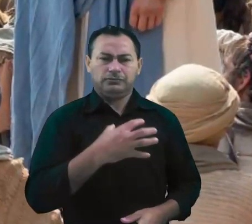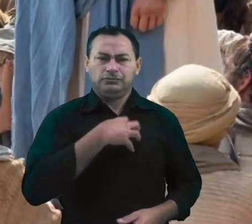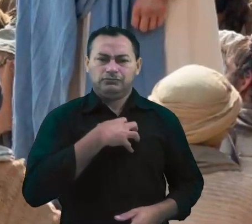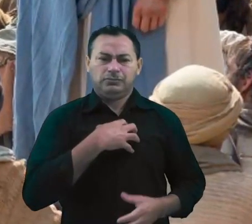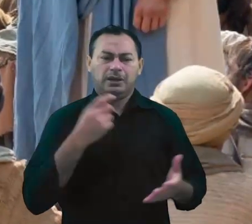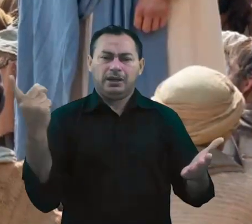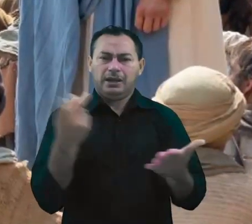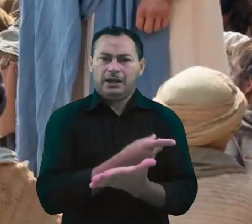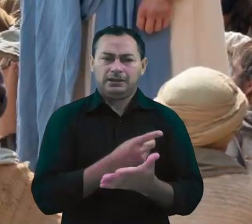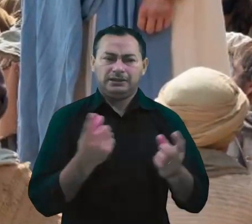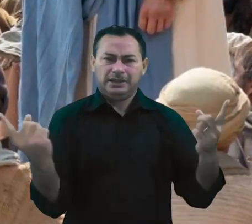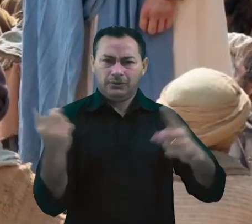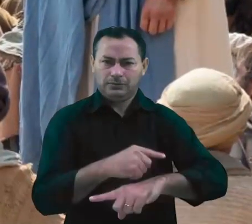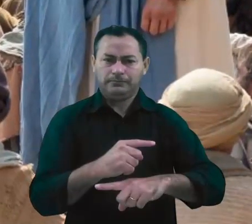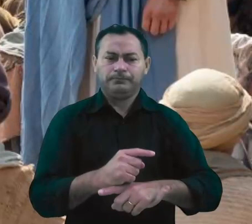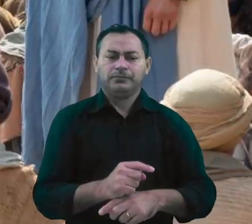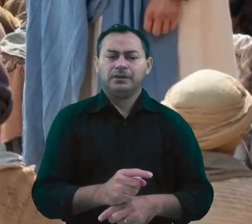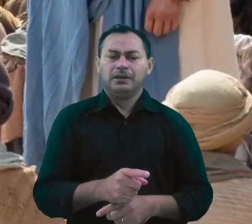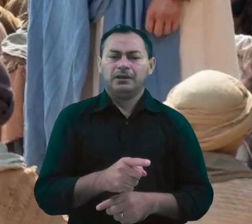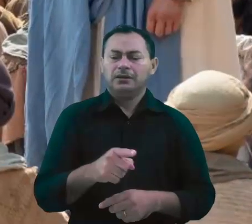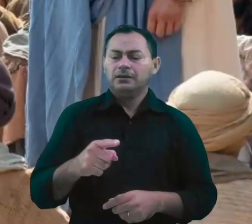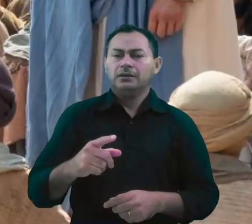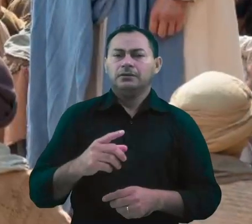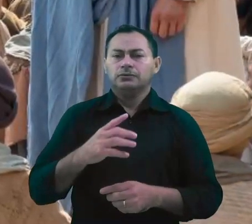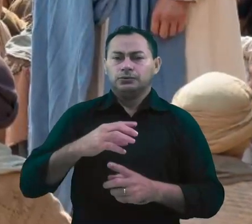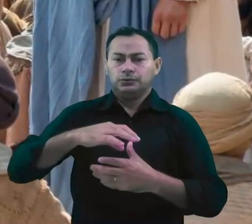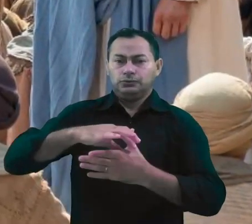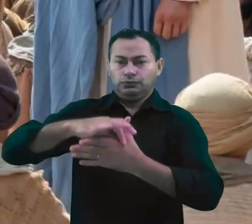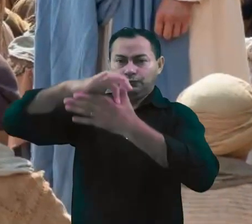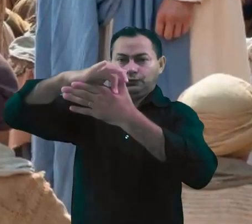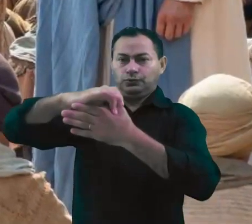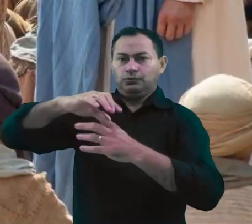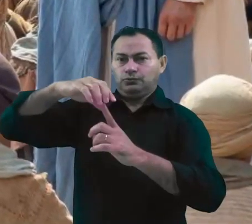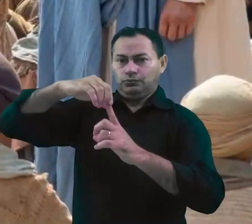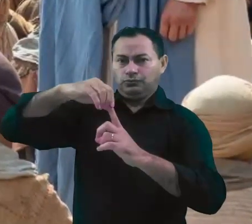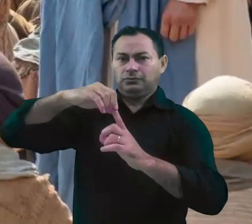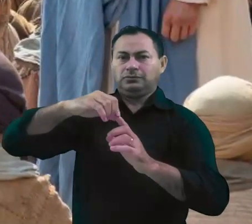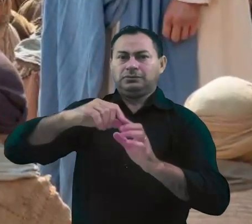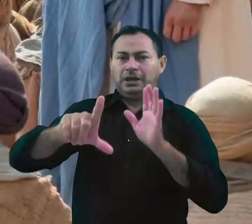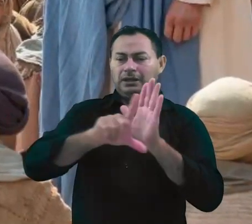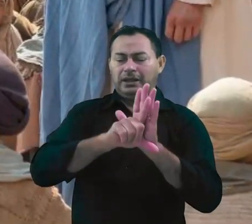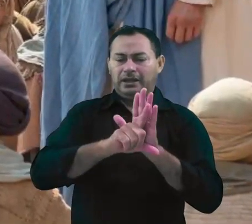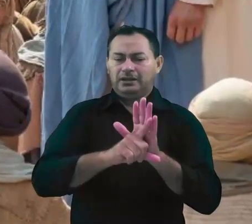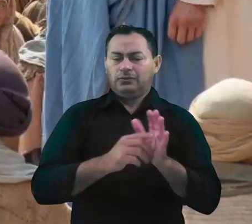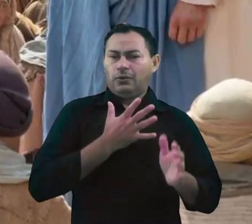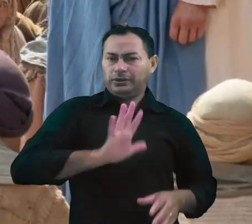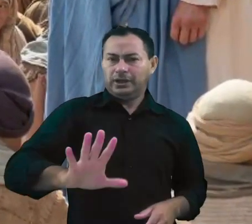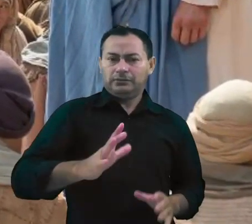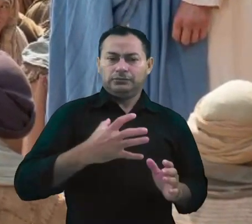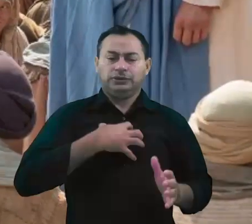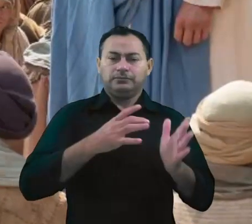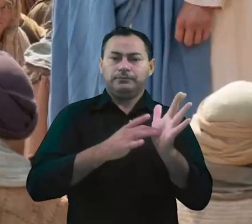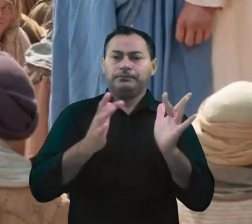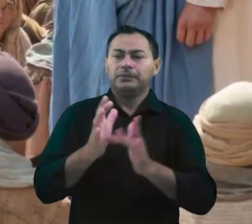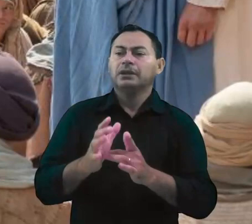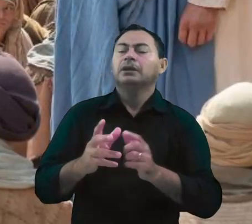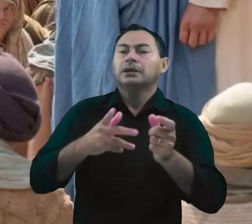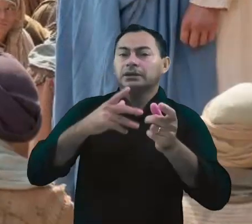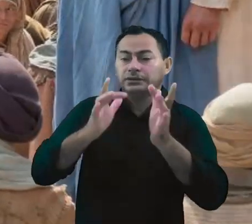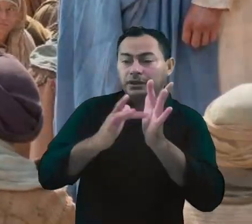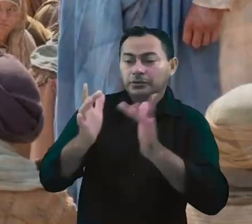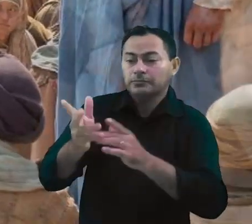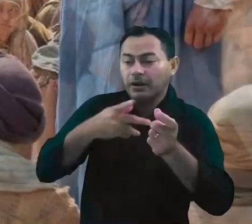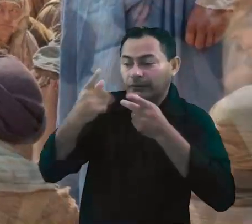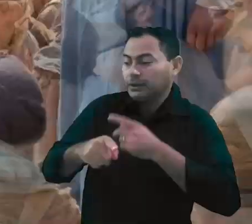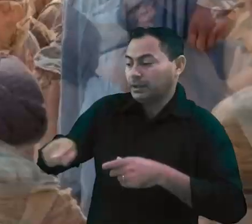de maneira totalmente contrária. Eles se sentiram ofendidos com o ensino de Jesus, principalmente quando ele disse que